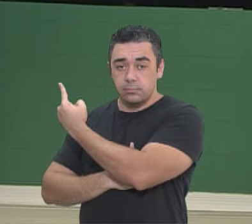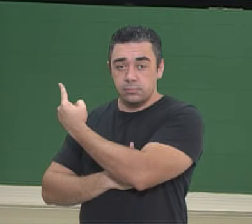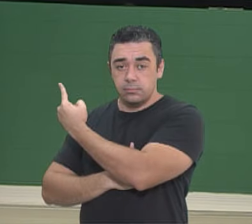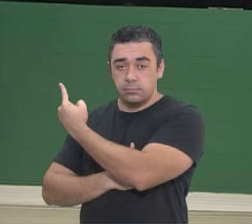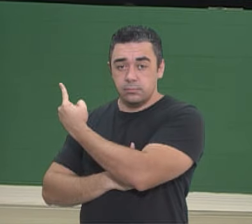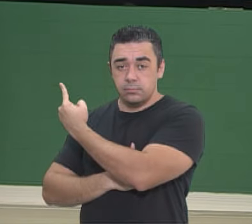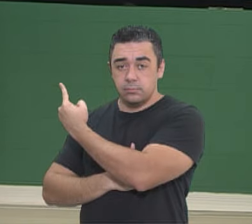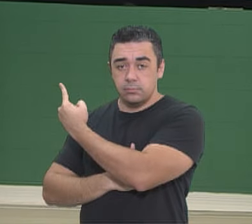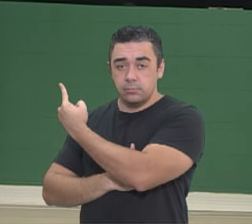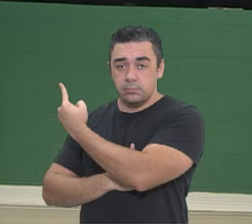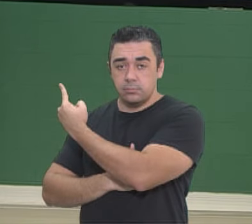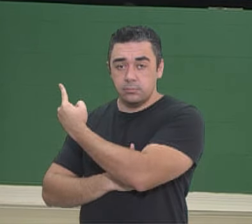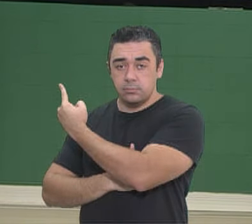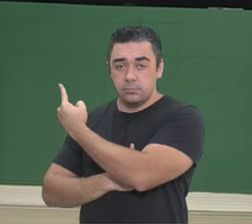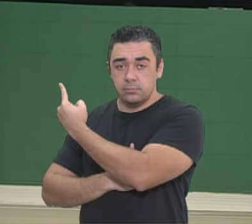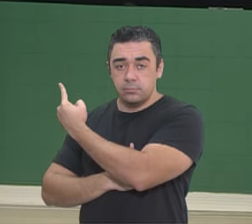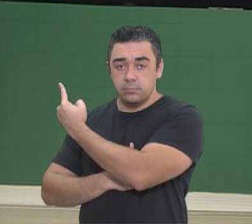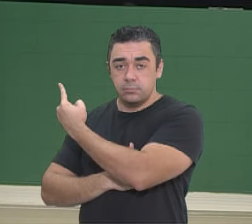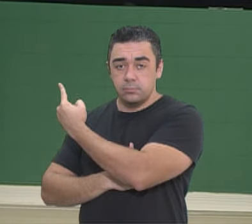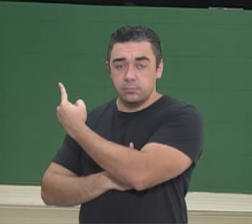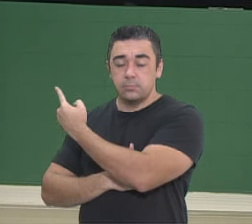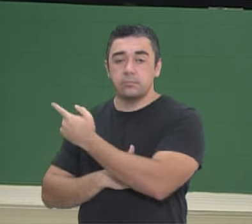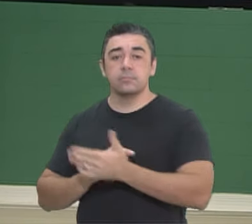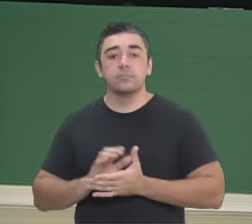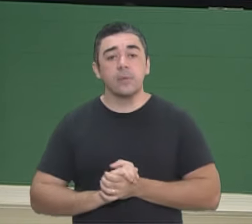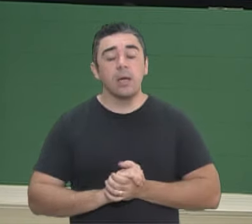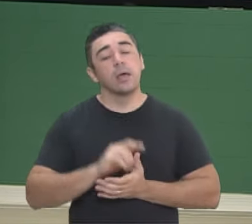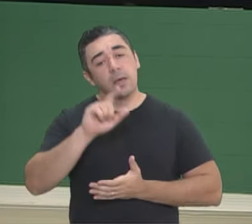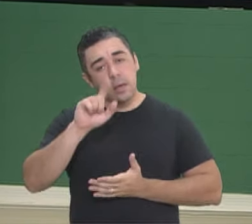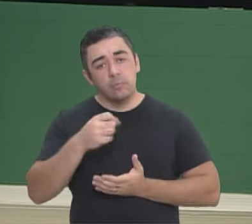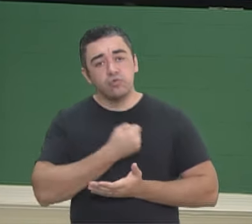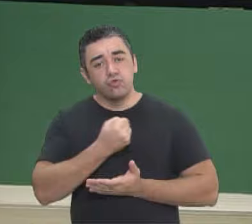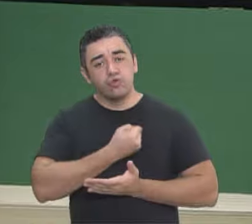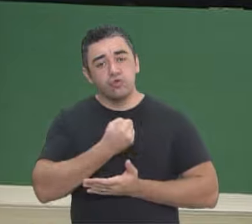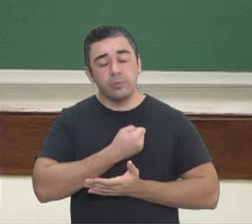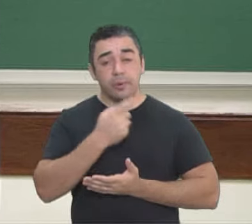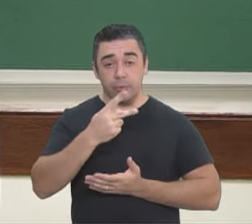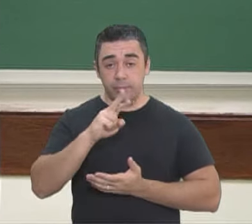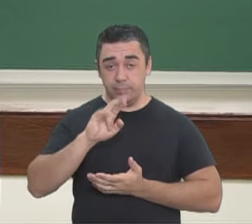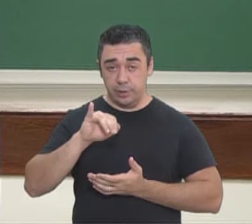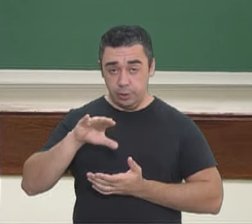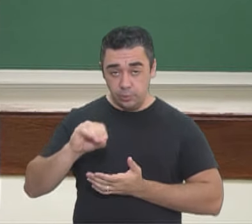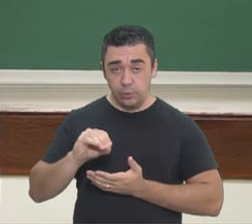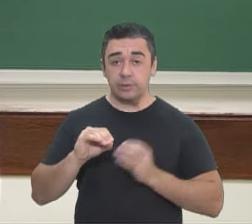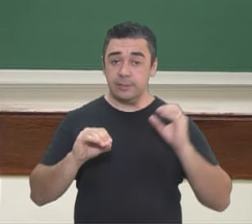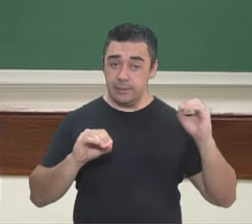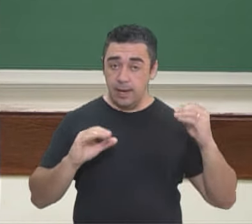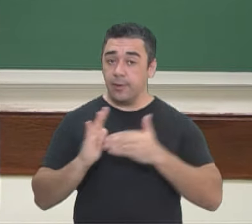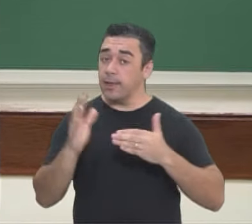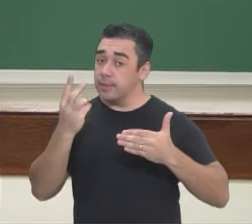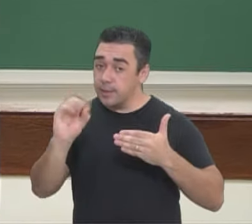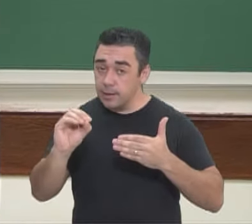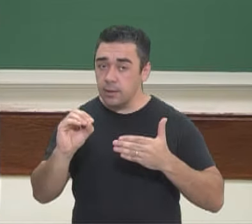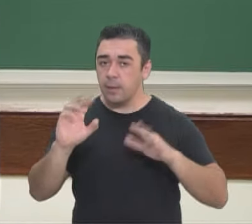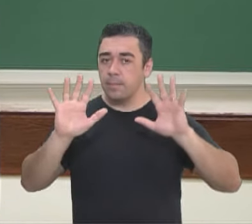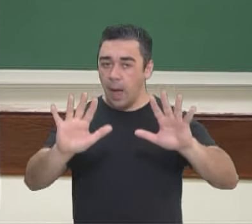13, 17, 19, 23 e o 29 são os números primos entre o 0 e o 30. Lembrando, os números primos